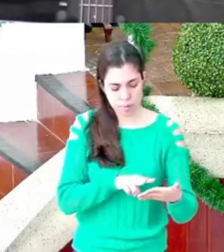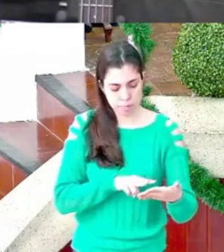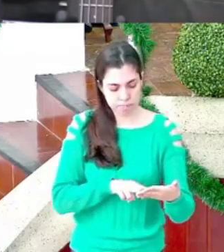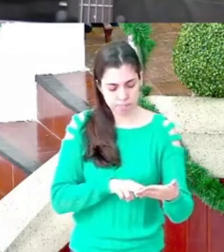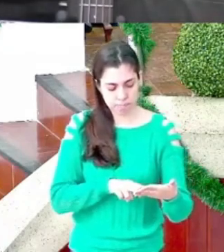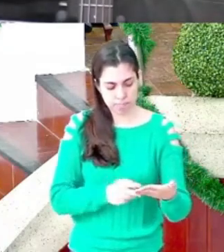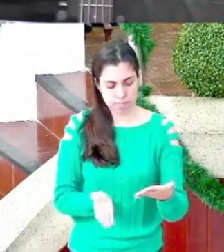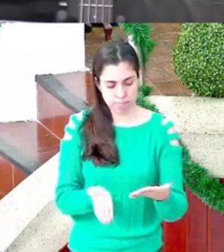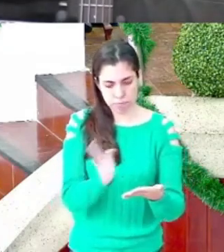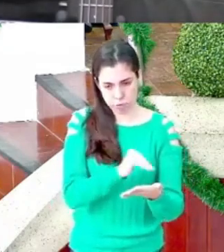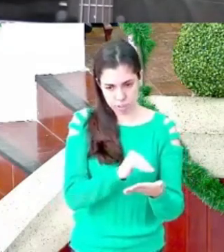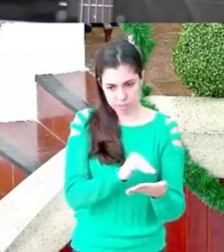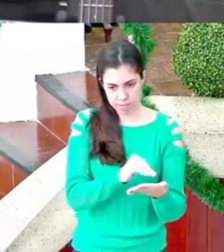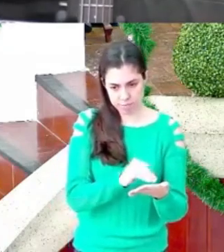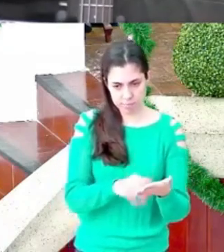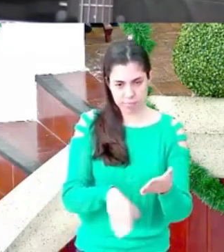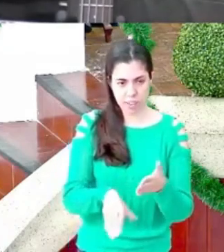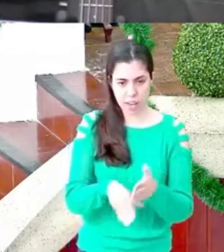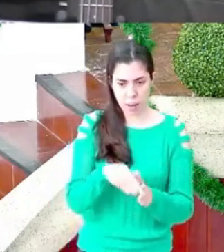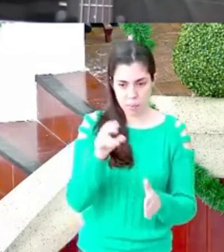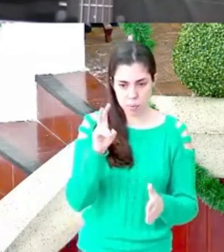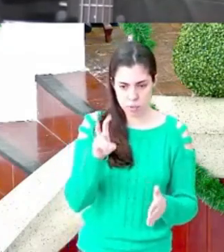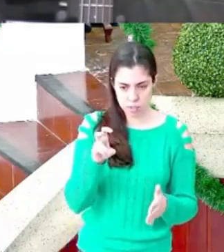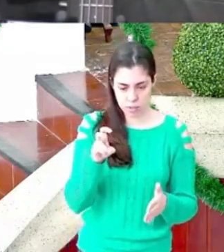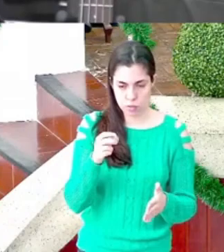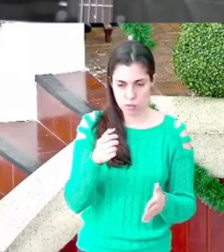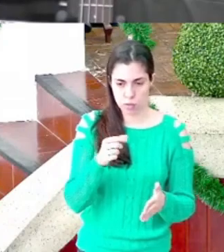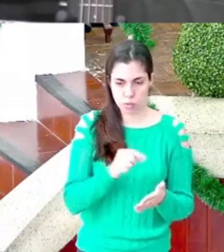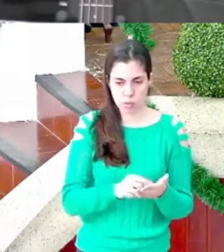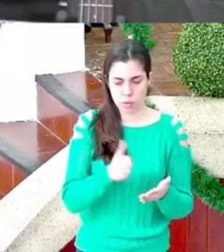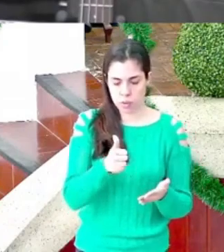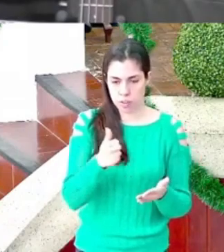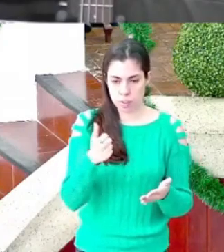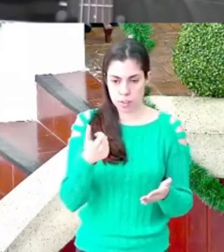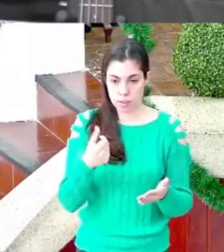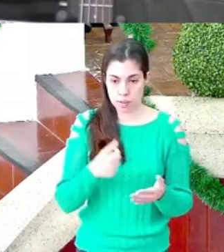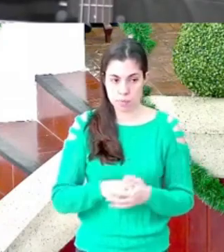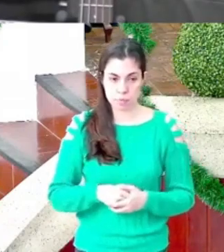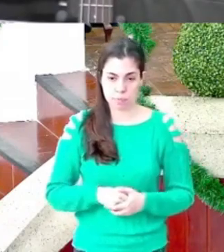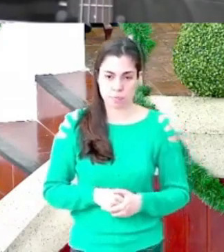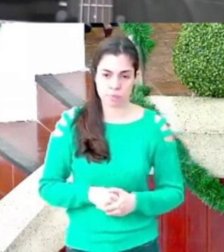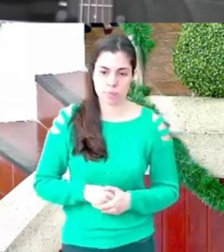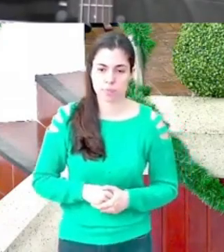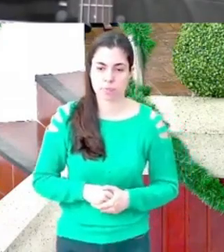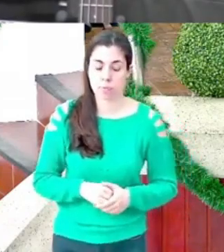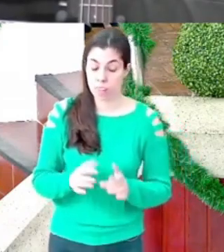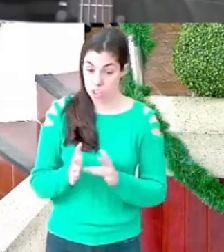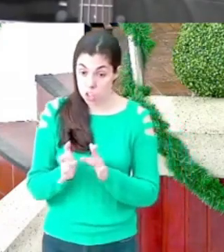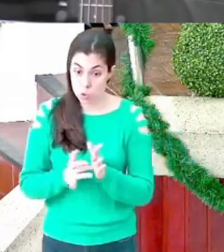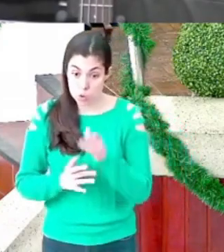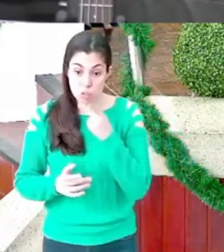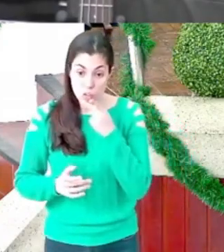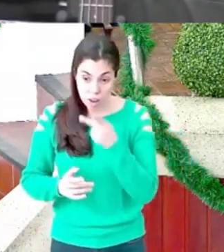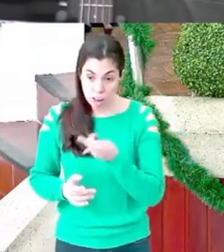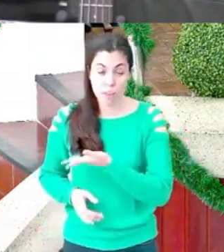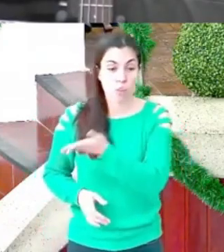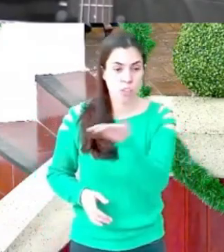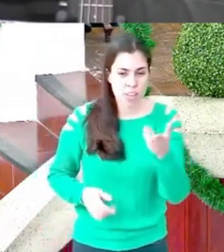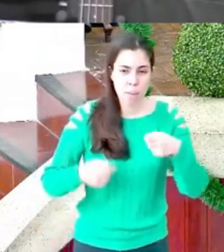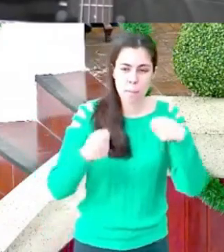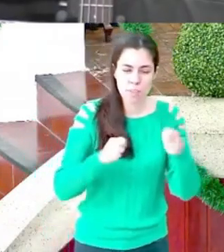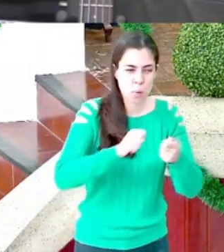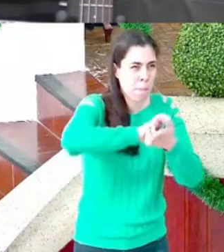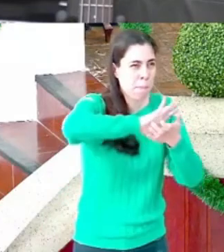uma página da sua Bíblia. O versículo 16 diz assim: assim brilhe também a vossa